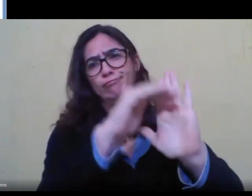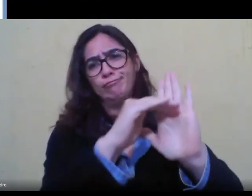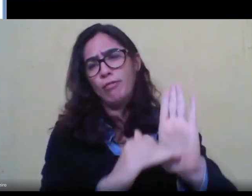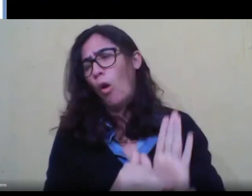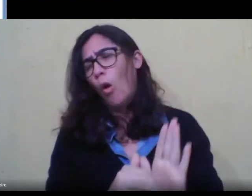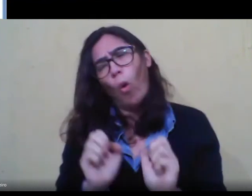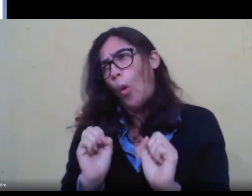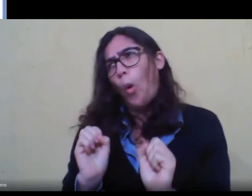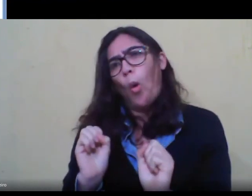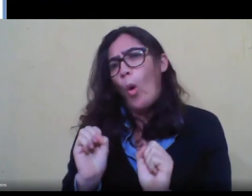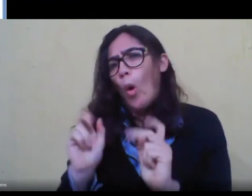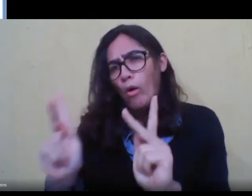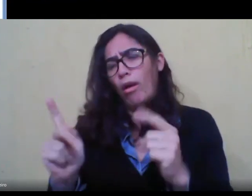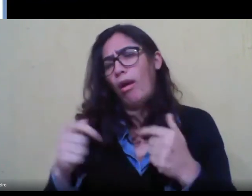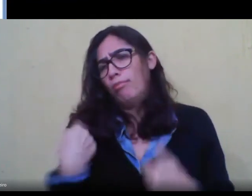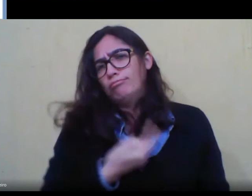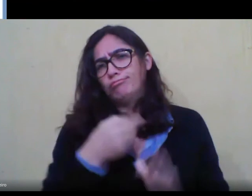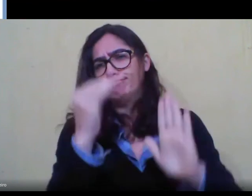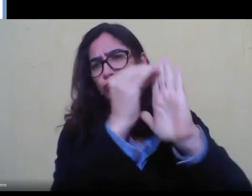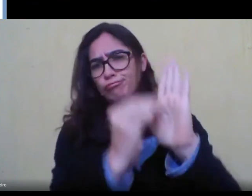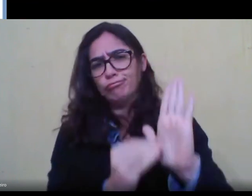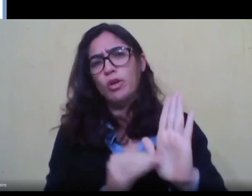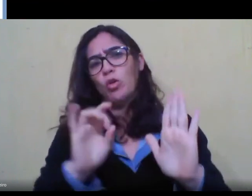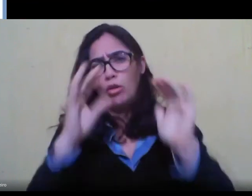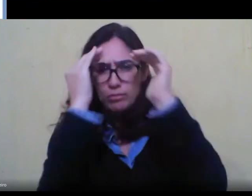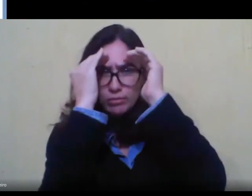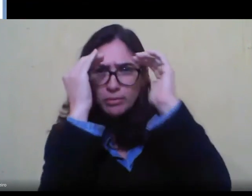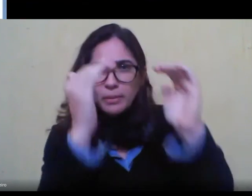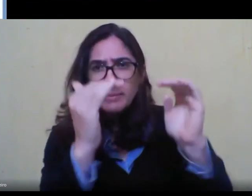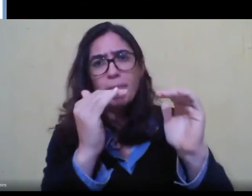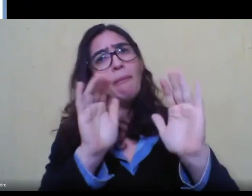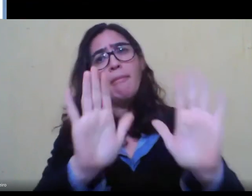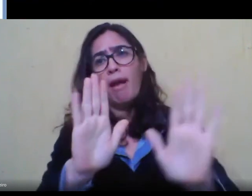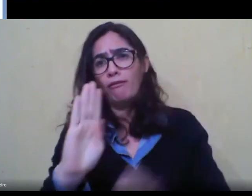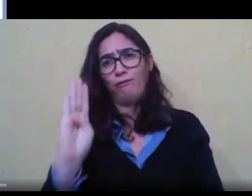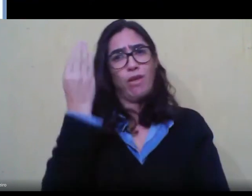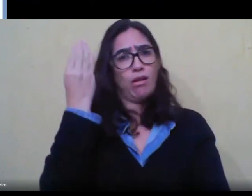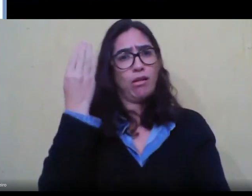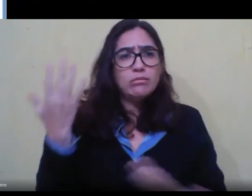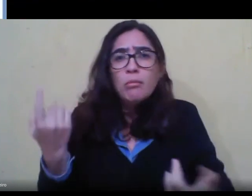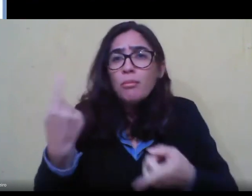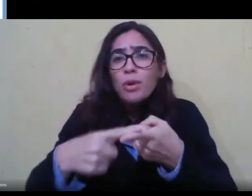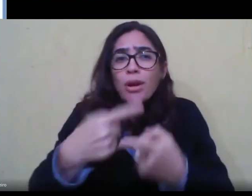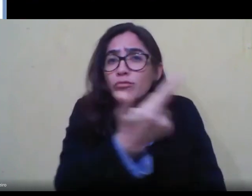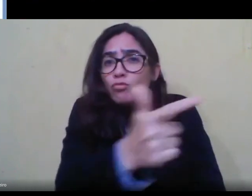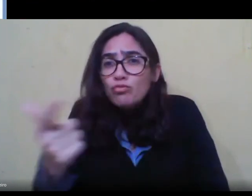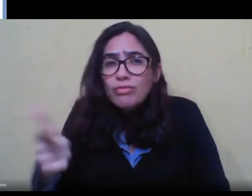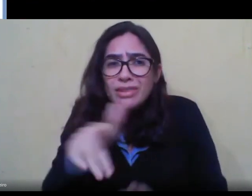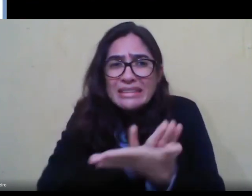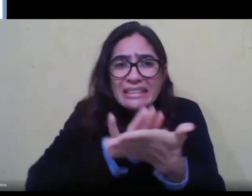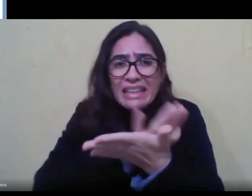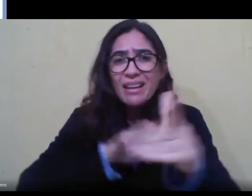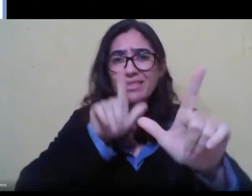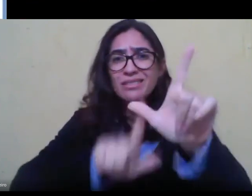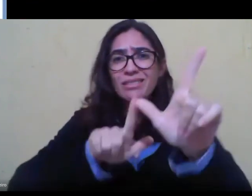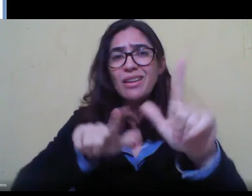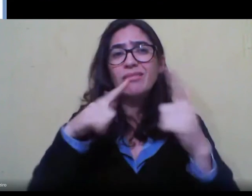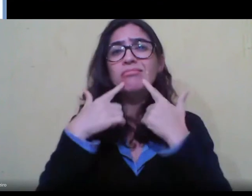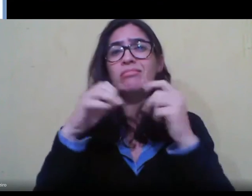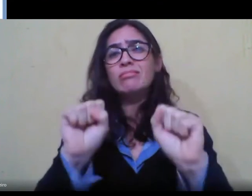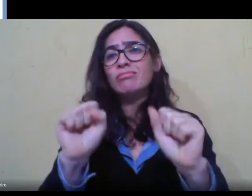jeito, porque lá não tem nada de letras e linguística, a gente vai ter que dar os seus pulinhos, a gente vai ter que dar os nossos pulinhos